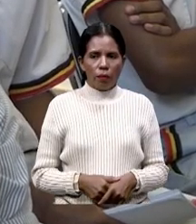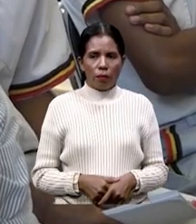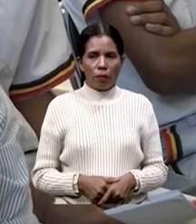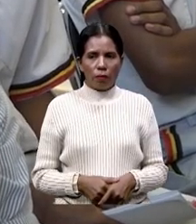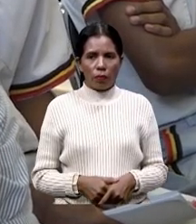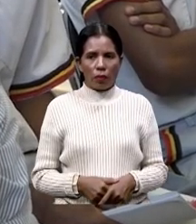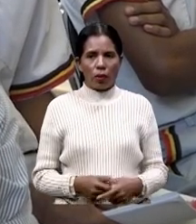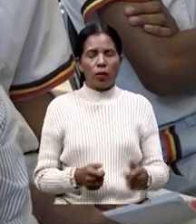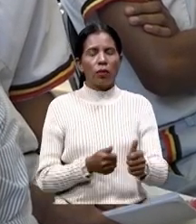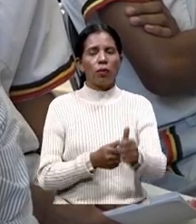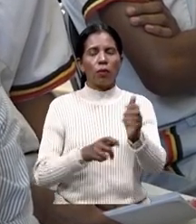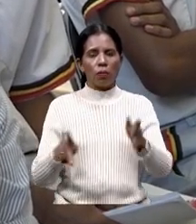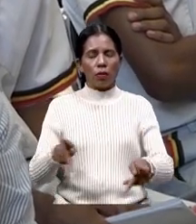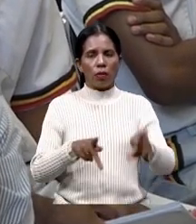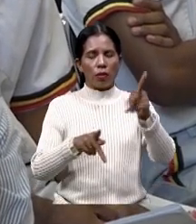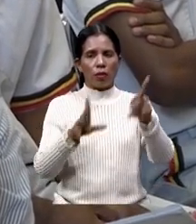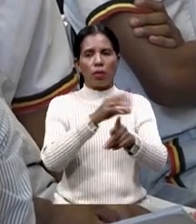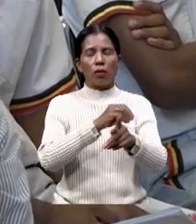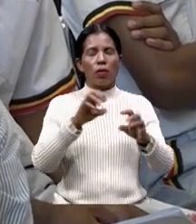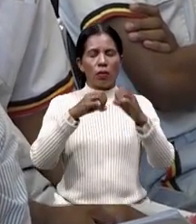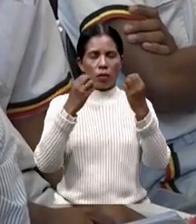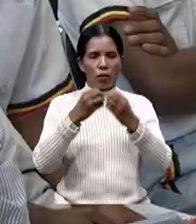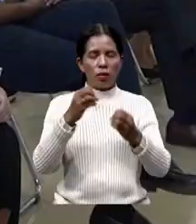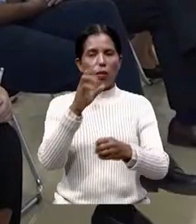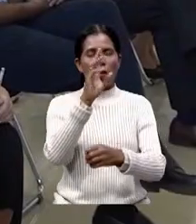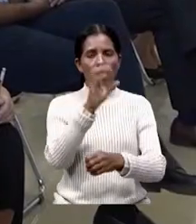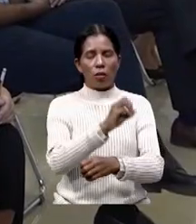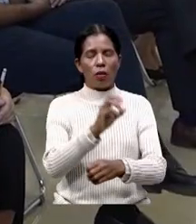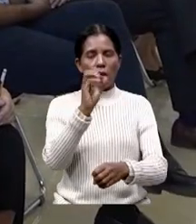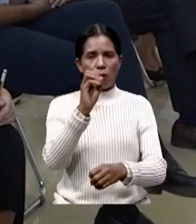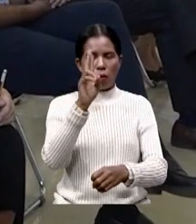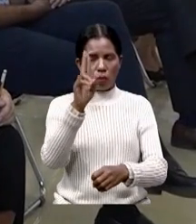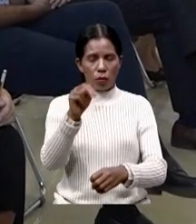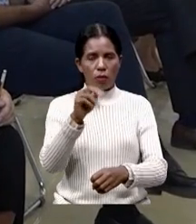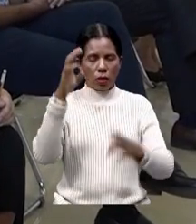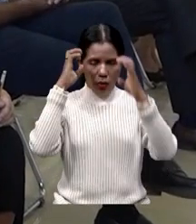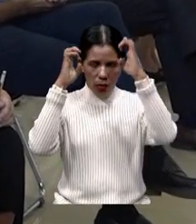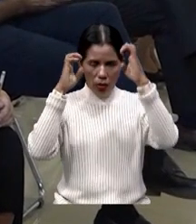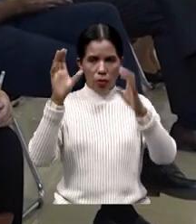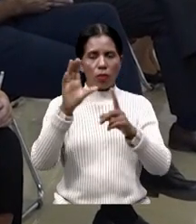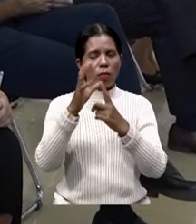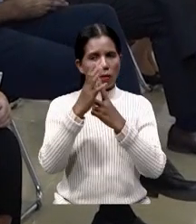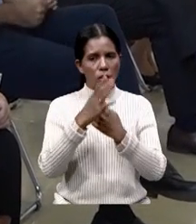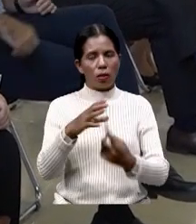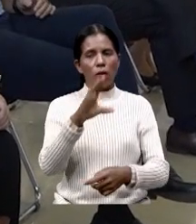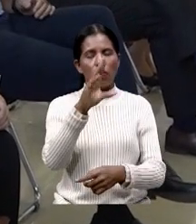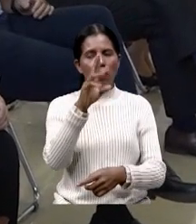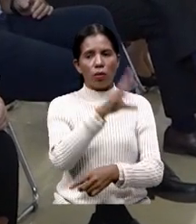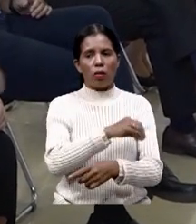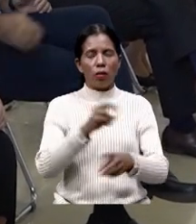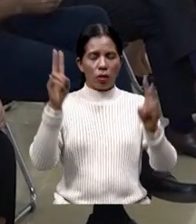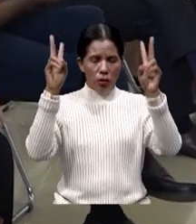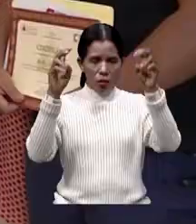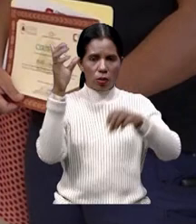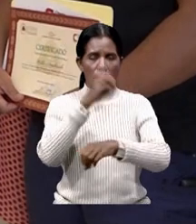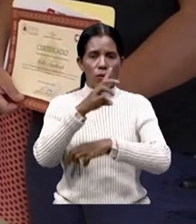Tua publicação e a página oficial da Organização Nações Unidas para a Educação Científica na Cultura, que a Unesco Nian, tema Loro Mundial